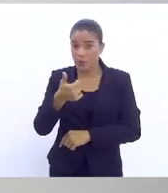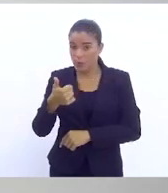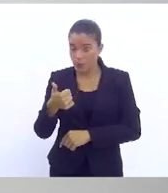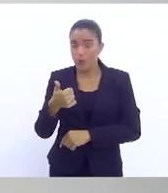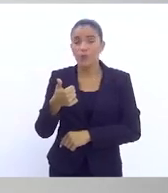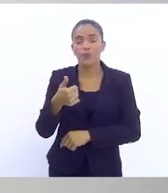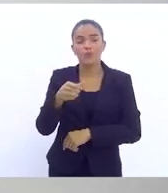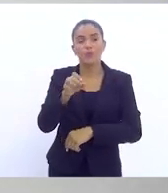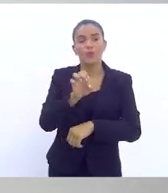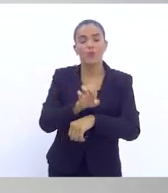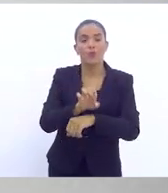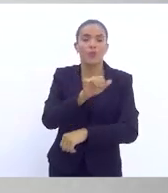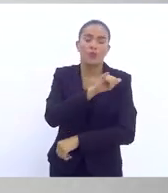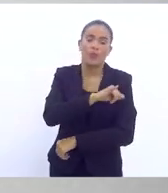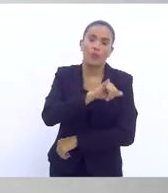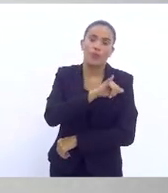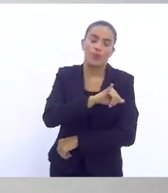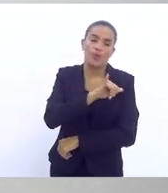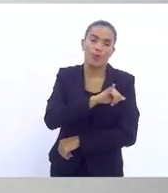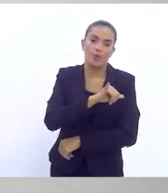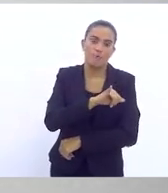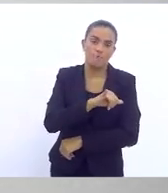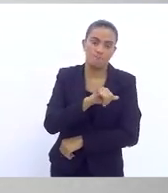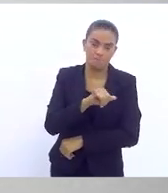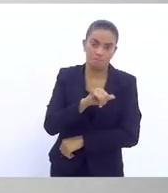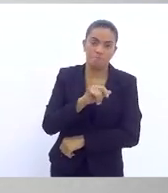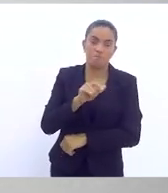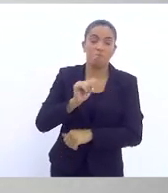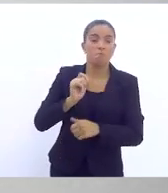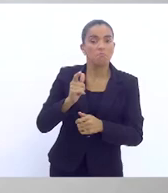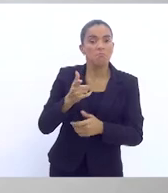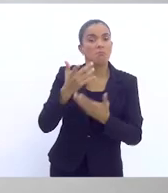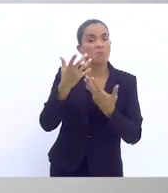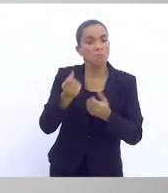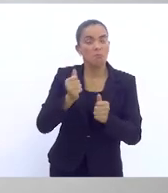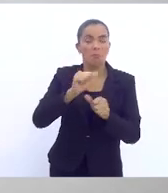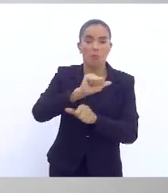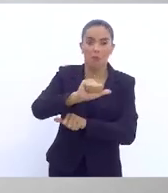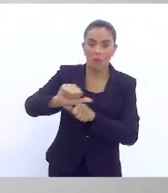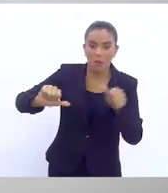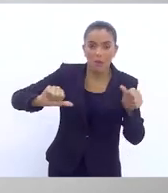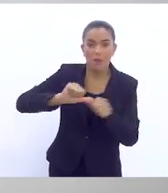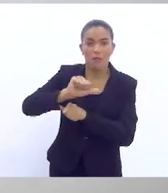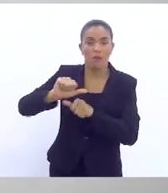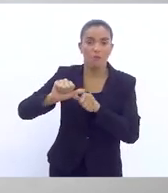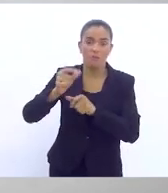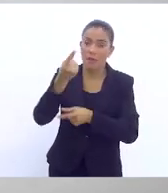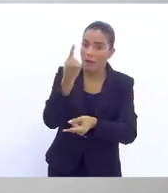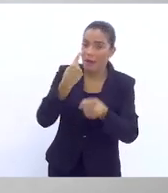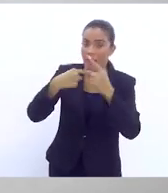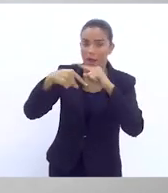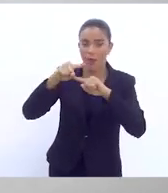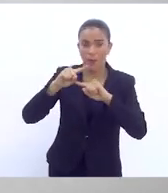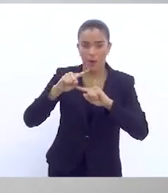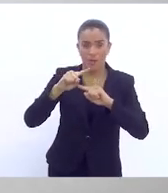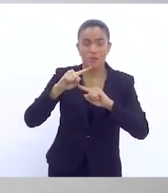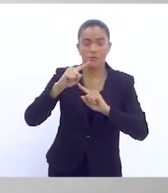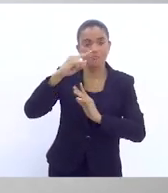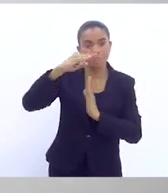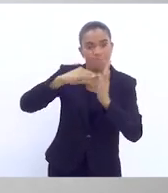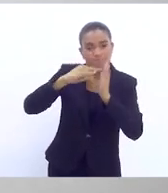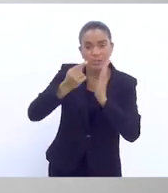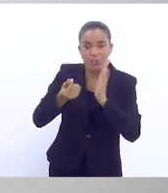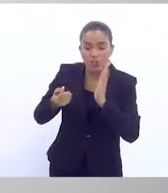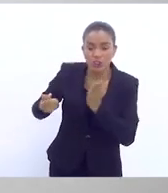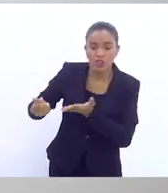o estado aderiu a um novo regime de recuperação fiscal um vigência